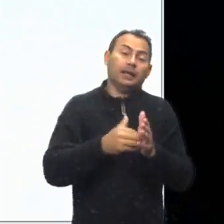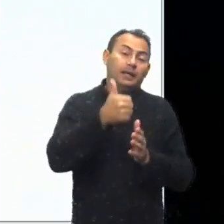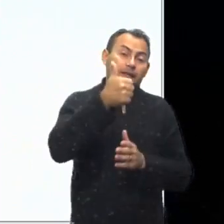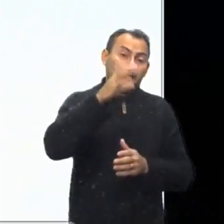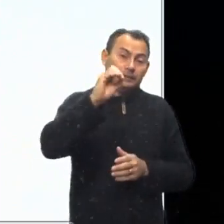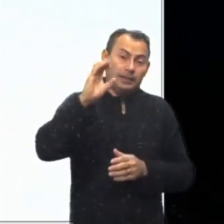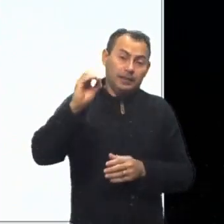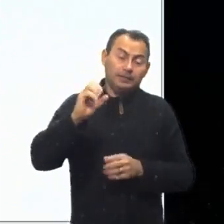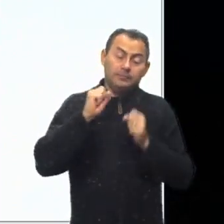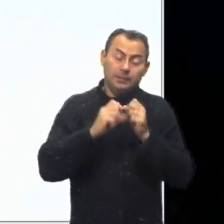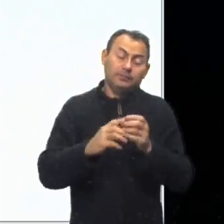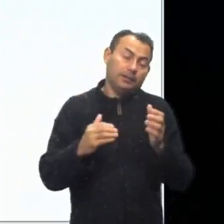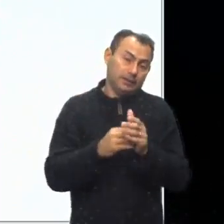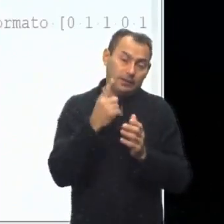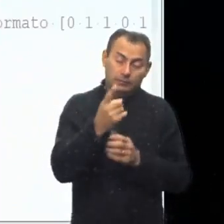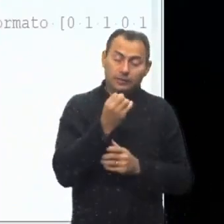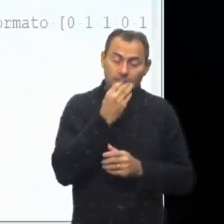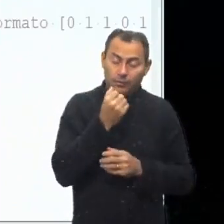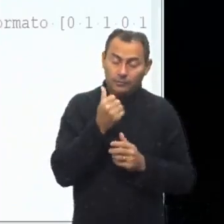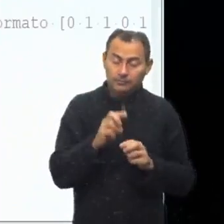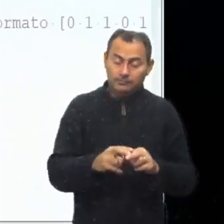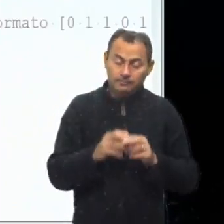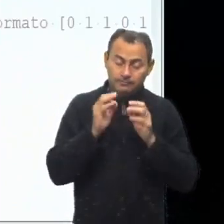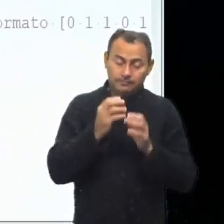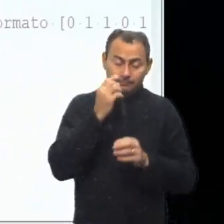já está suficiente.